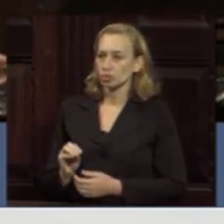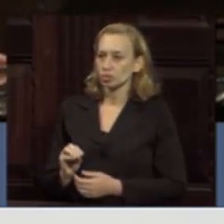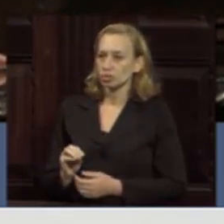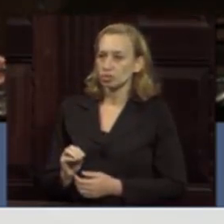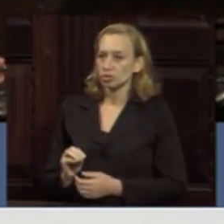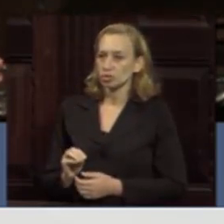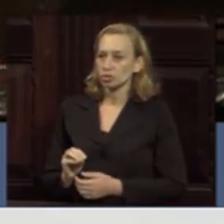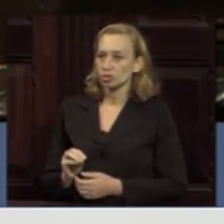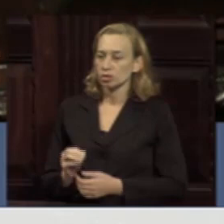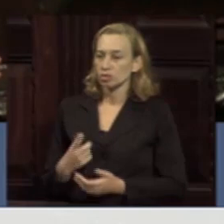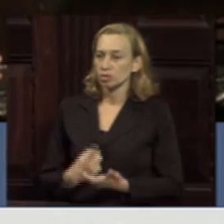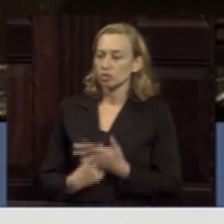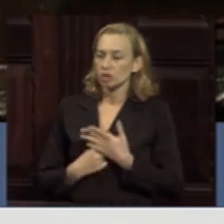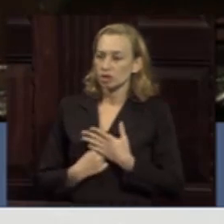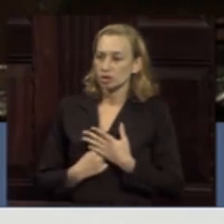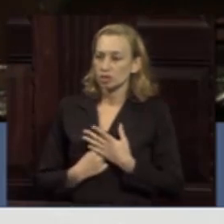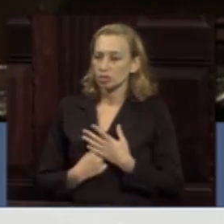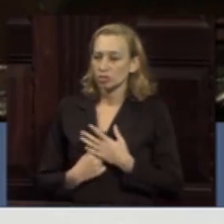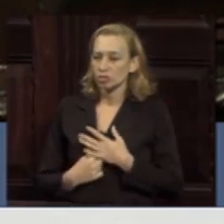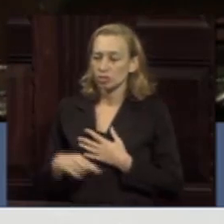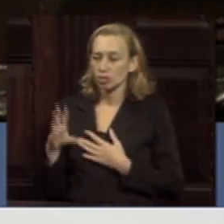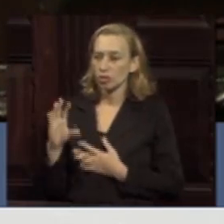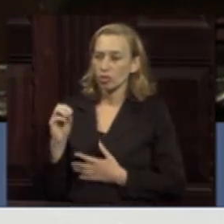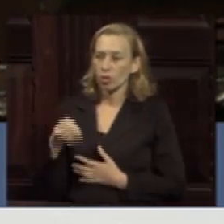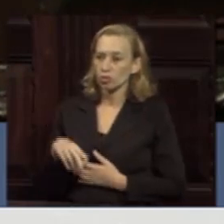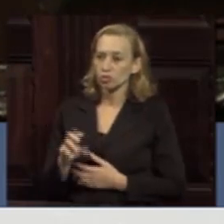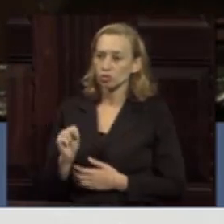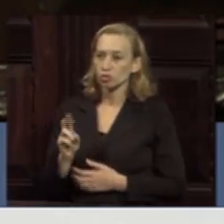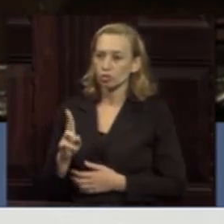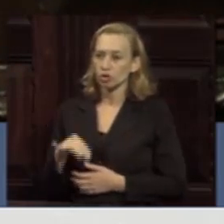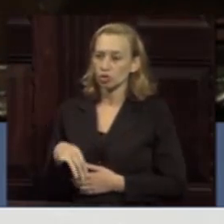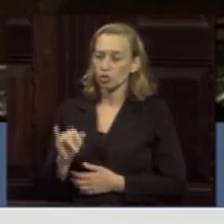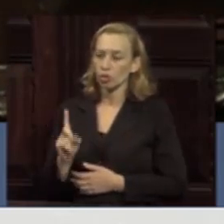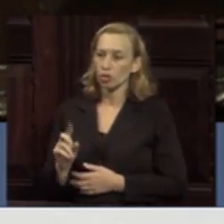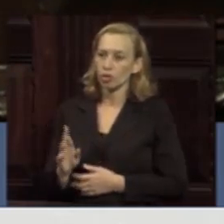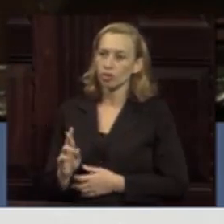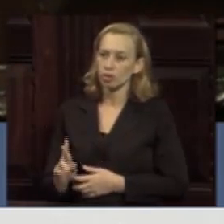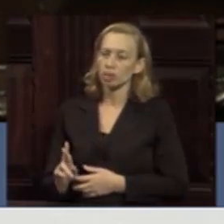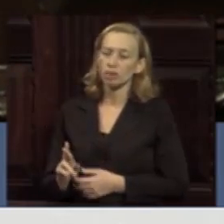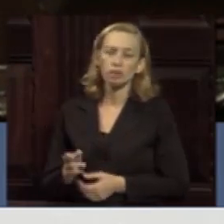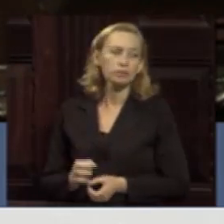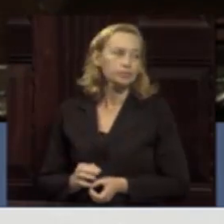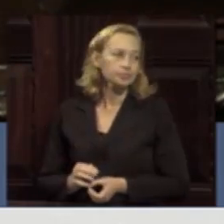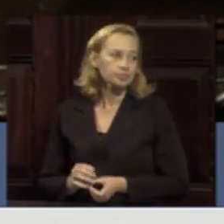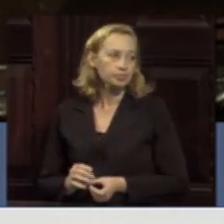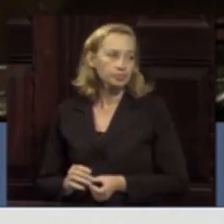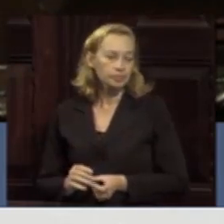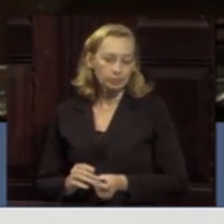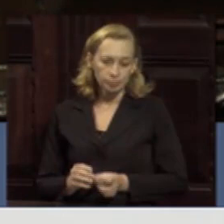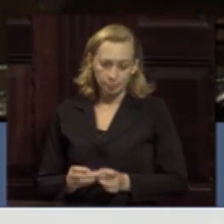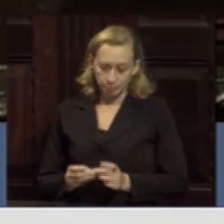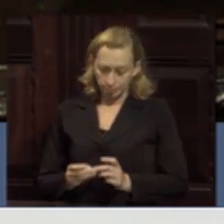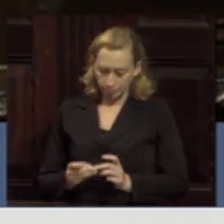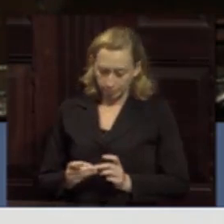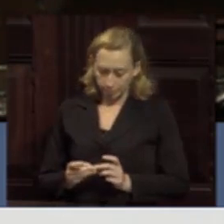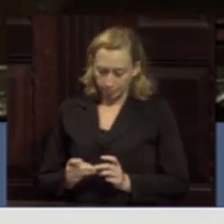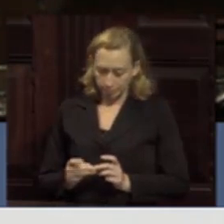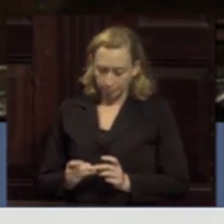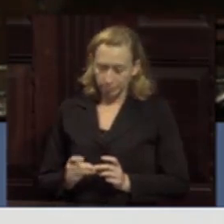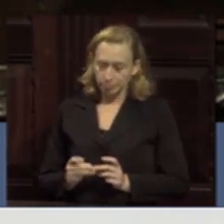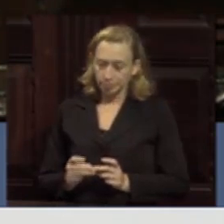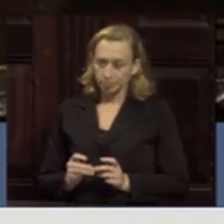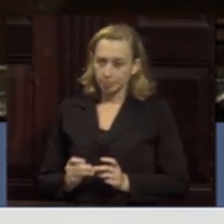uma série de prerrogativas, de possibilidades, para que a população, para que o